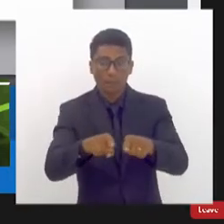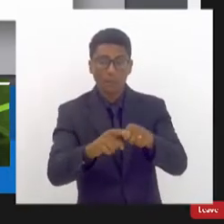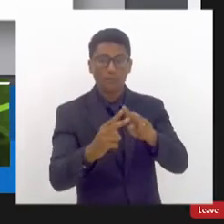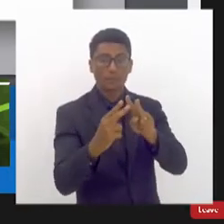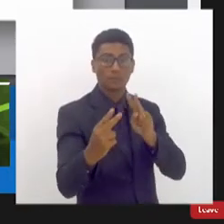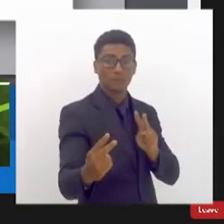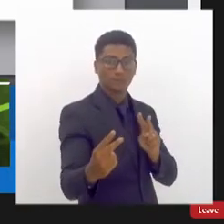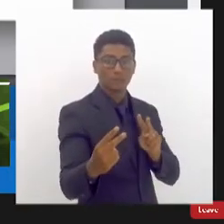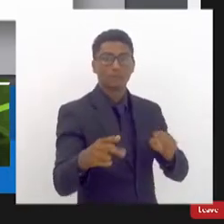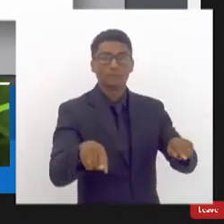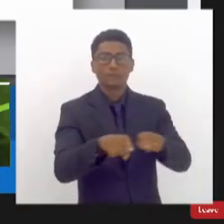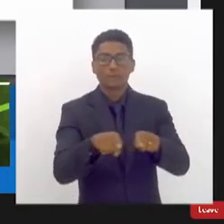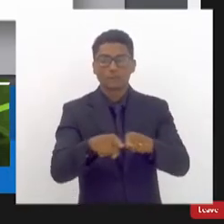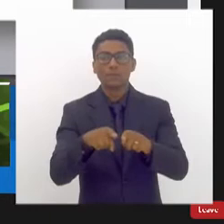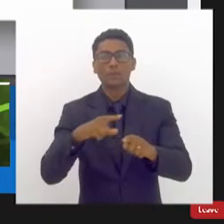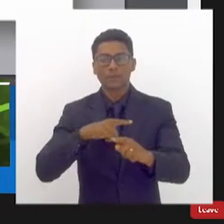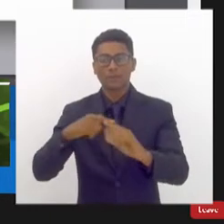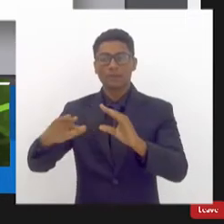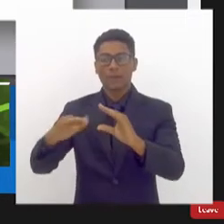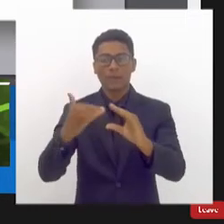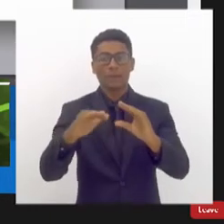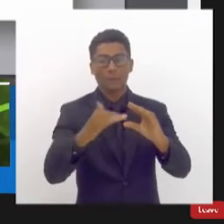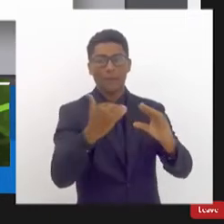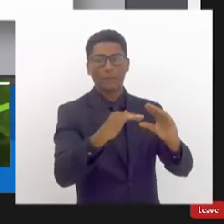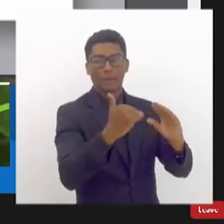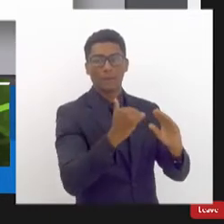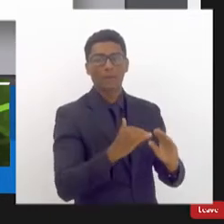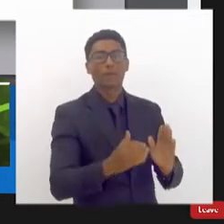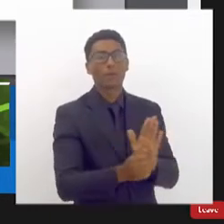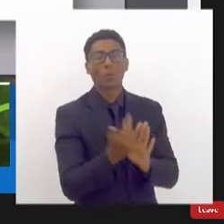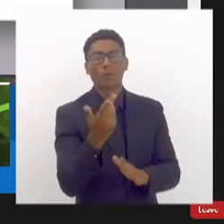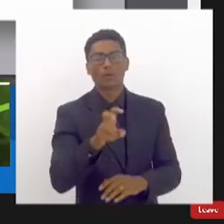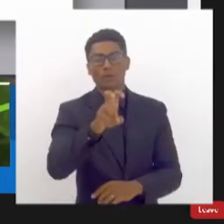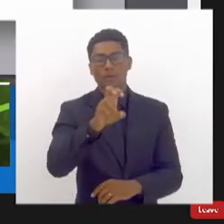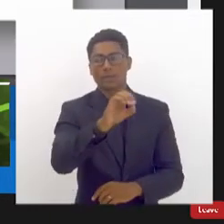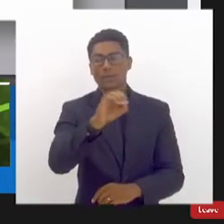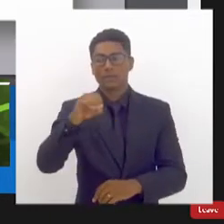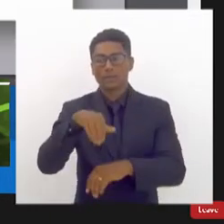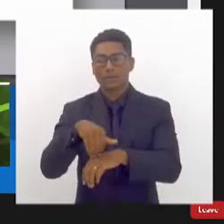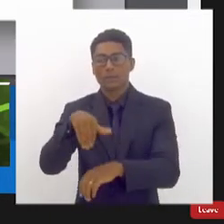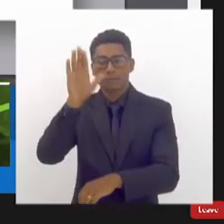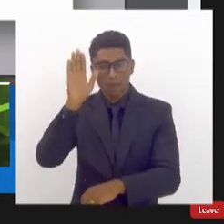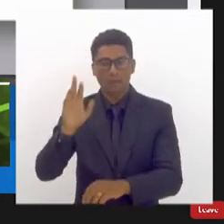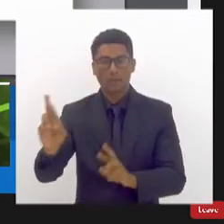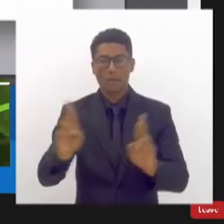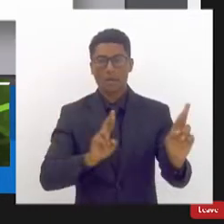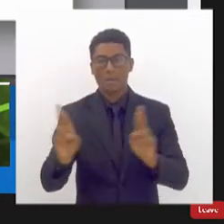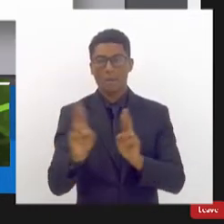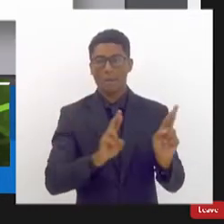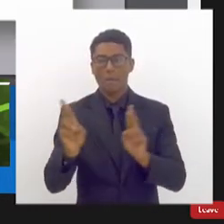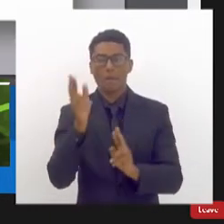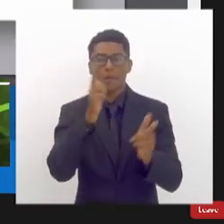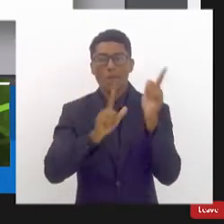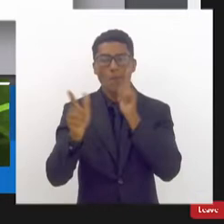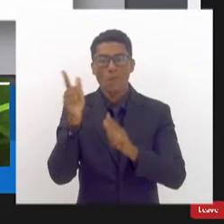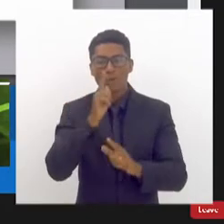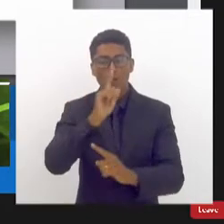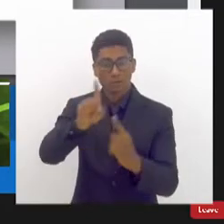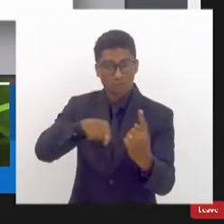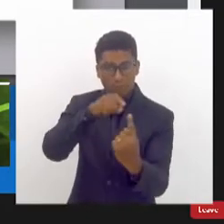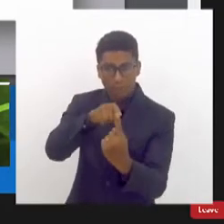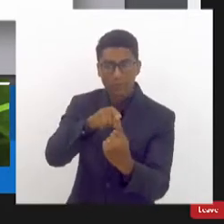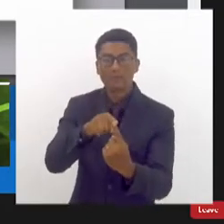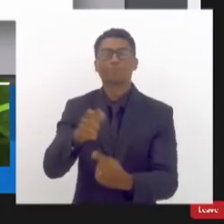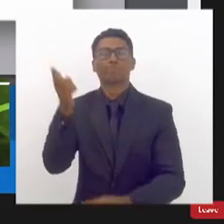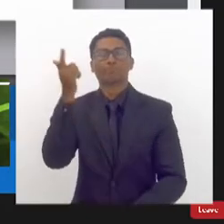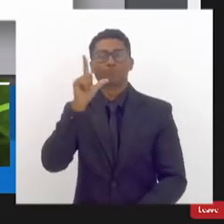500 e-mails através do canal Fale Conosco, que foi instalado, foi definido como uma das metas e foi conseguido